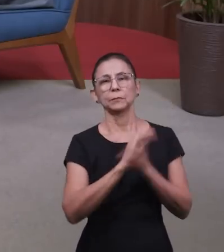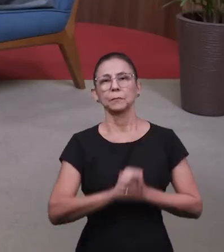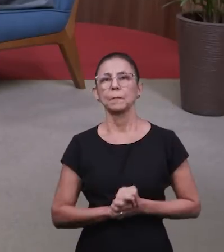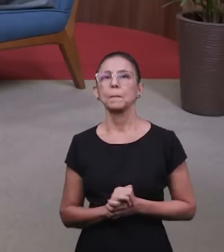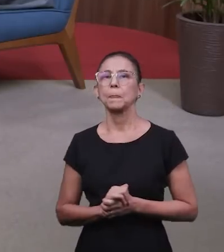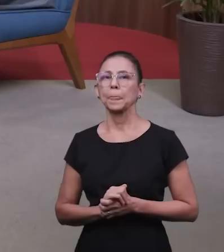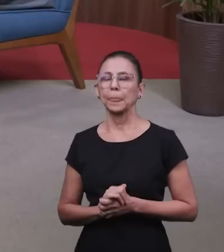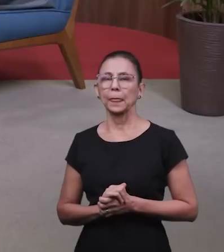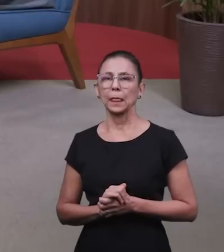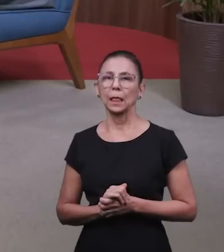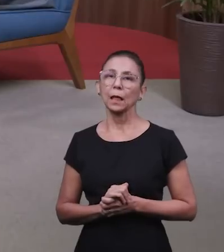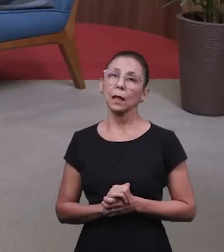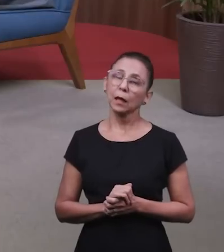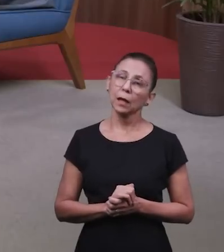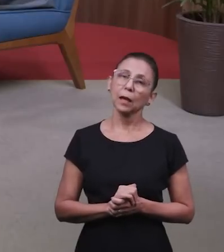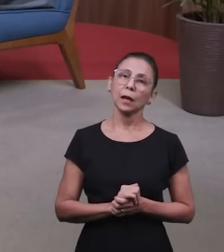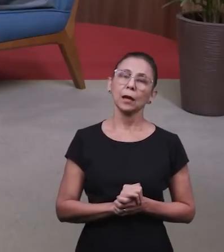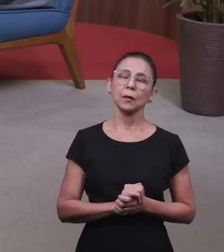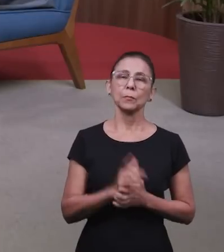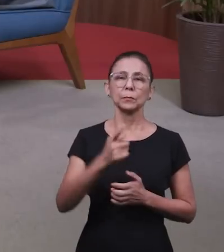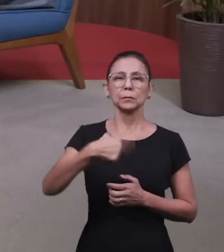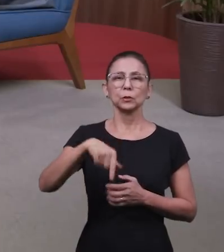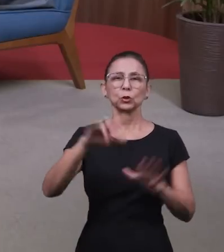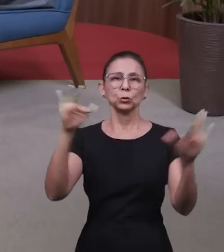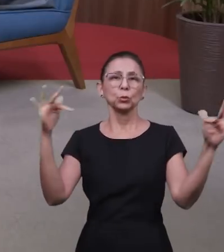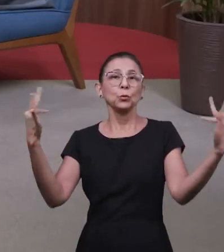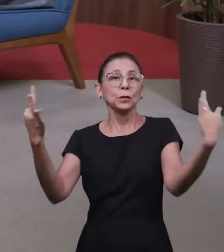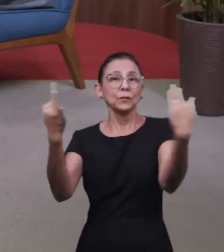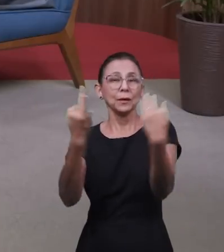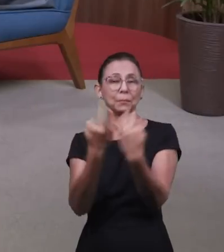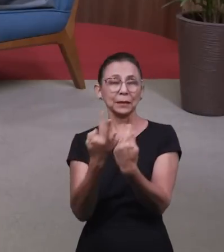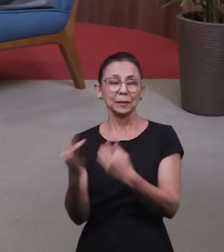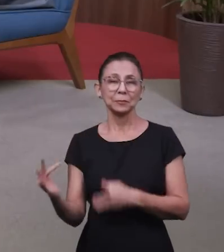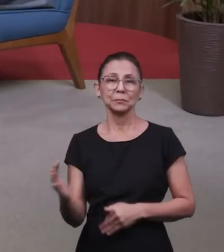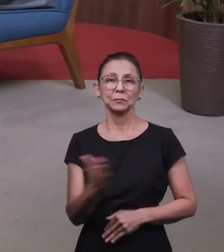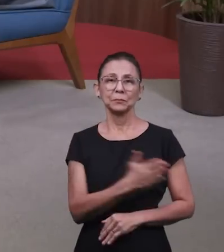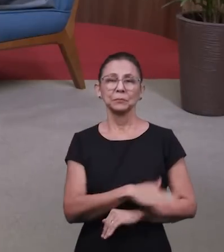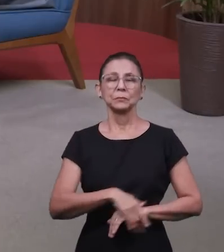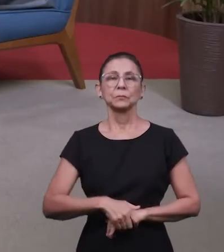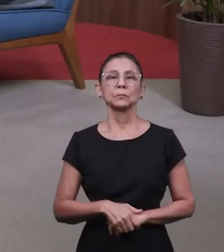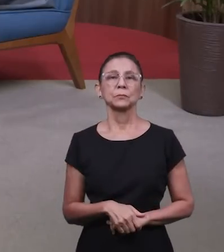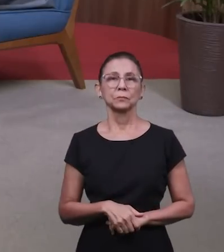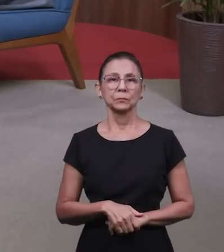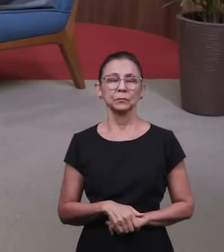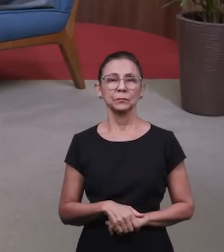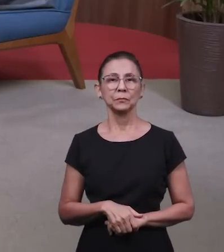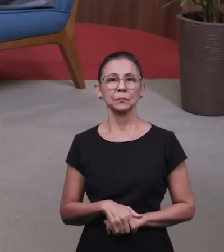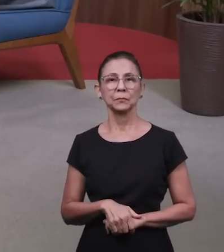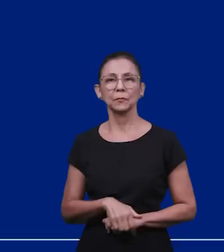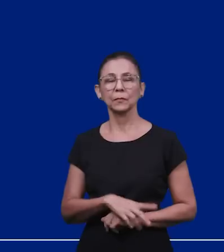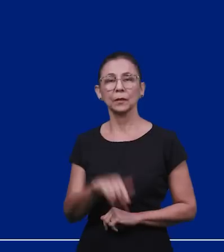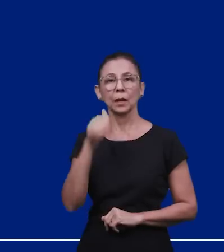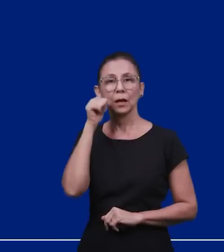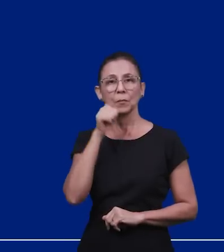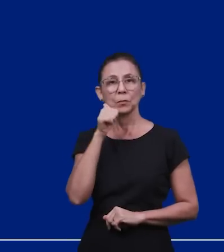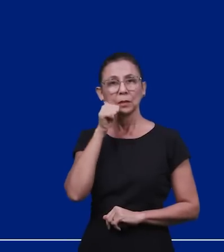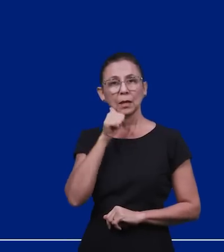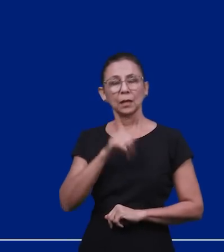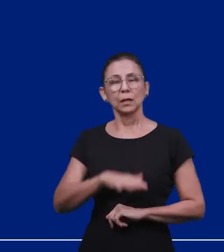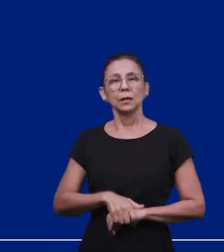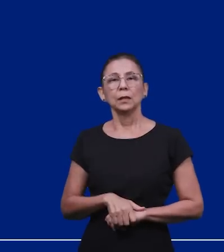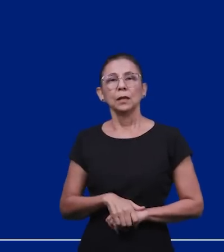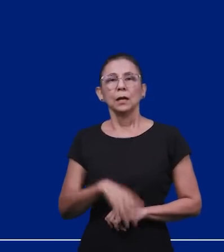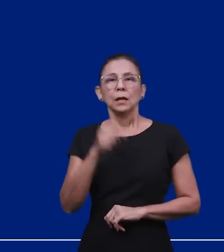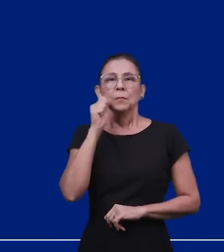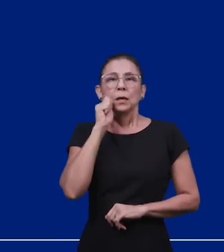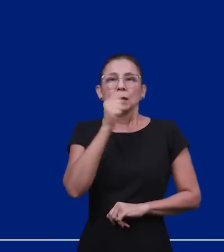sabe, nós falamos aqui no início, é um programa que é feito para toda a família. Mais uma participação. A Aurelita Soares da Costa, ela é de